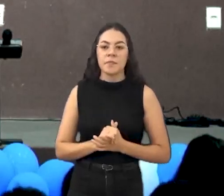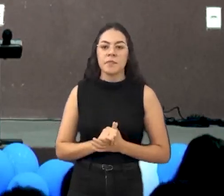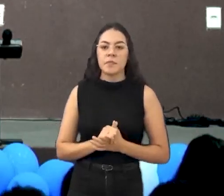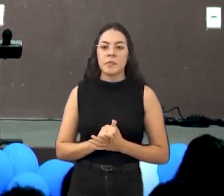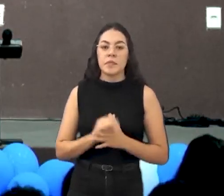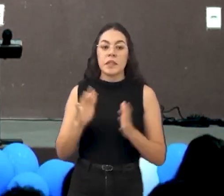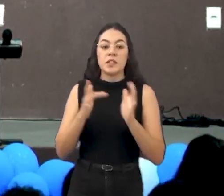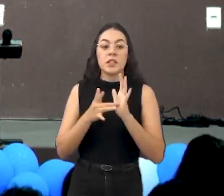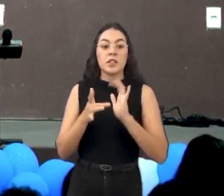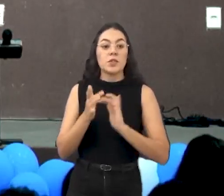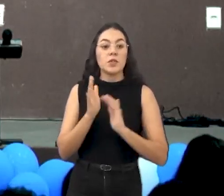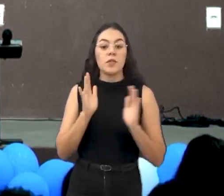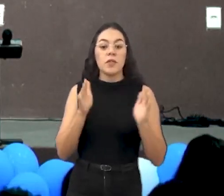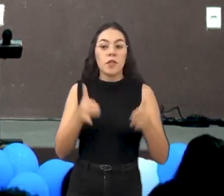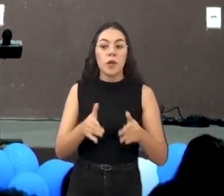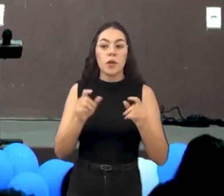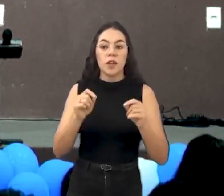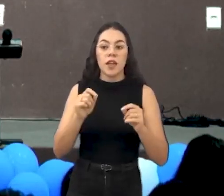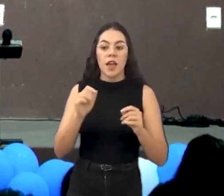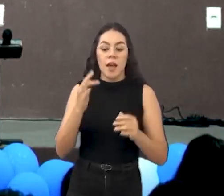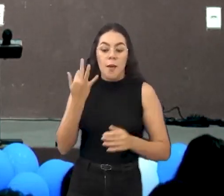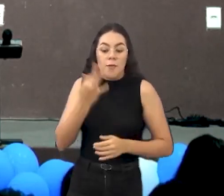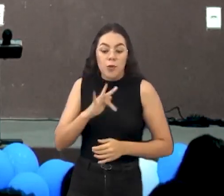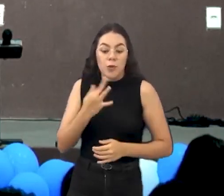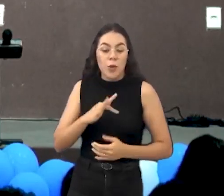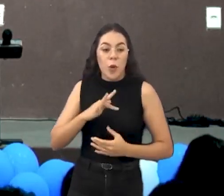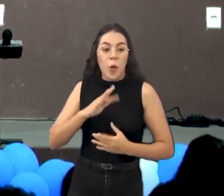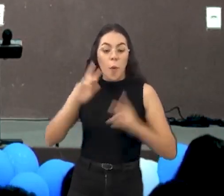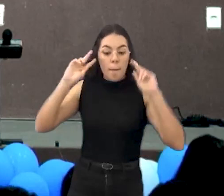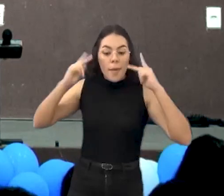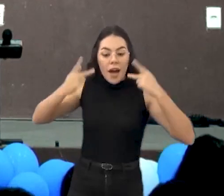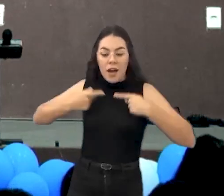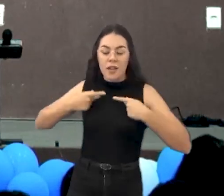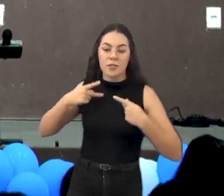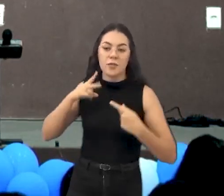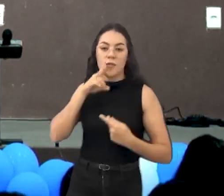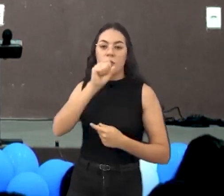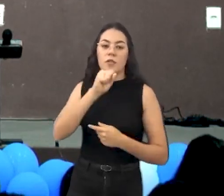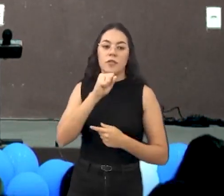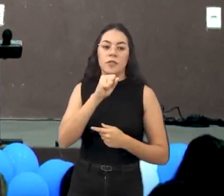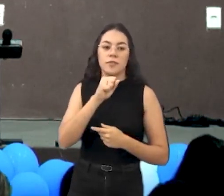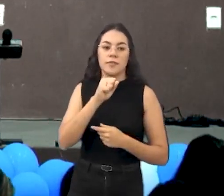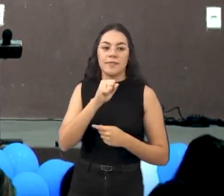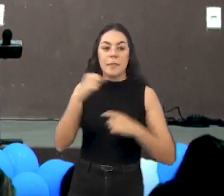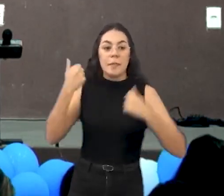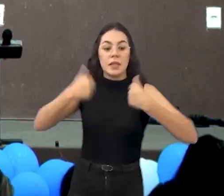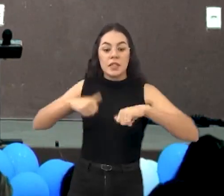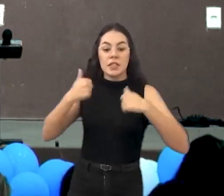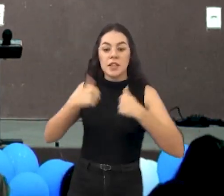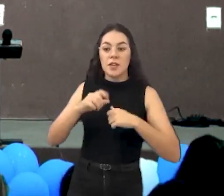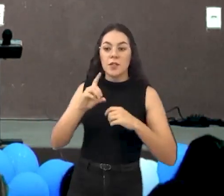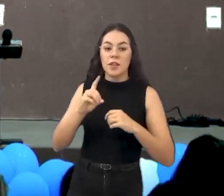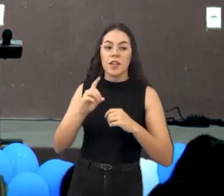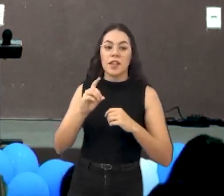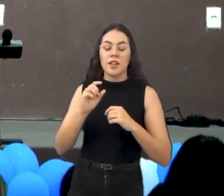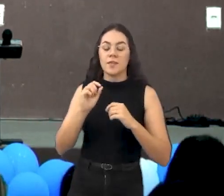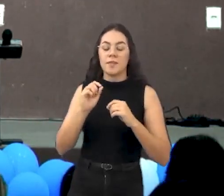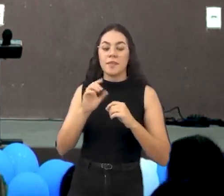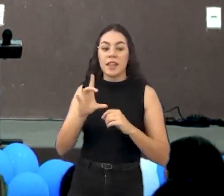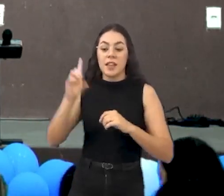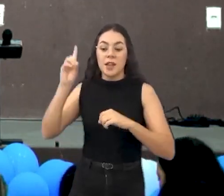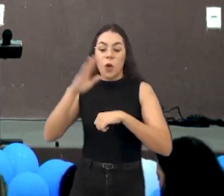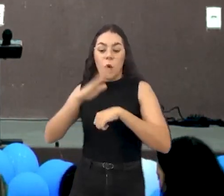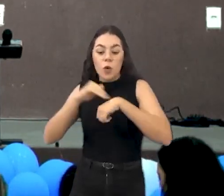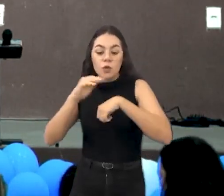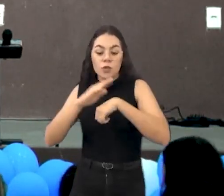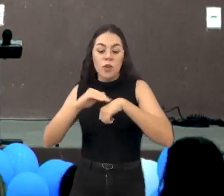Jesus aqui está se referindo a uma dor intensa humana. Ou seja, precisamos ser consolados em meio à dor da